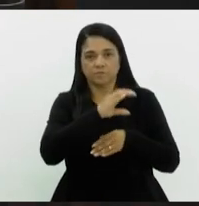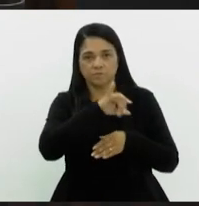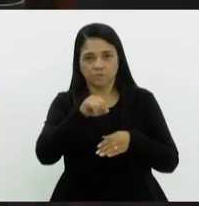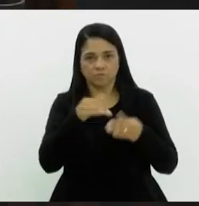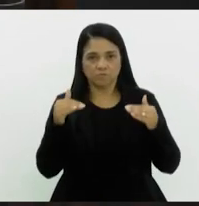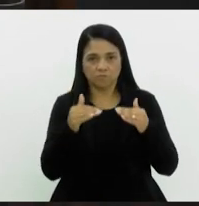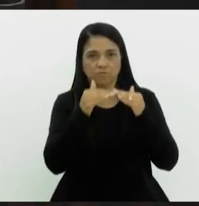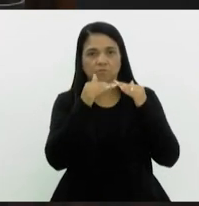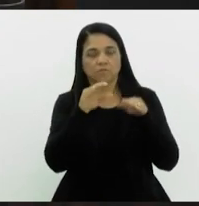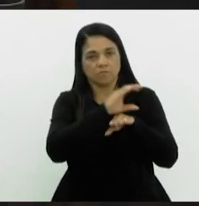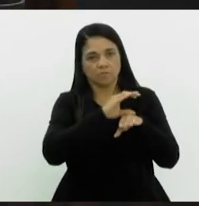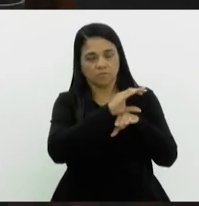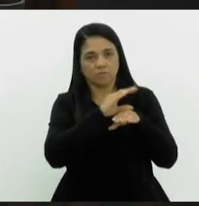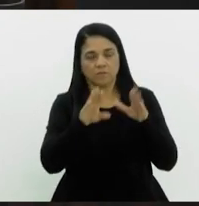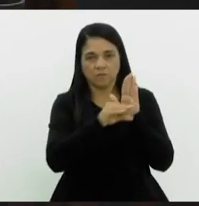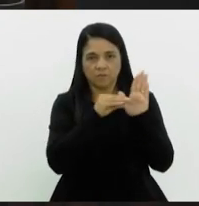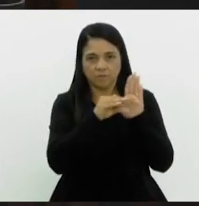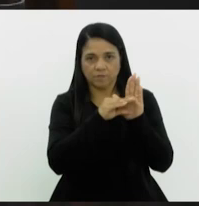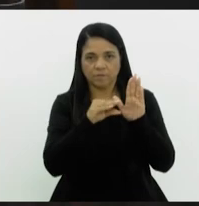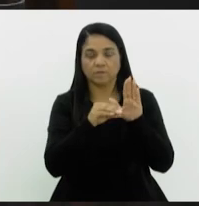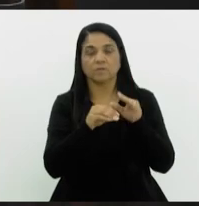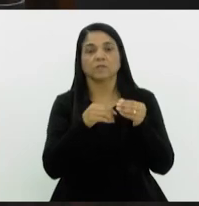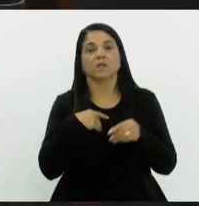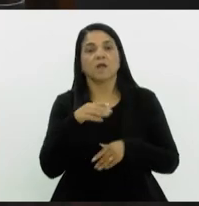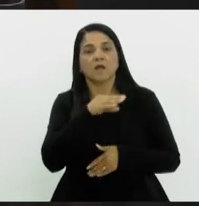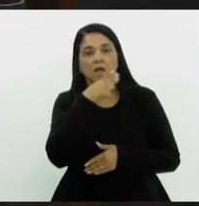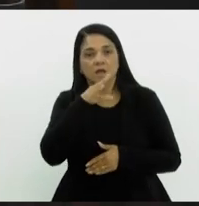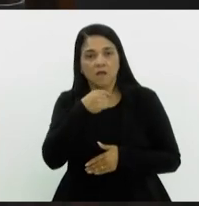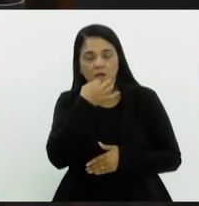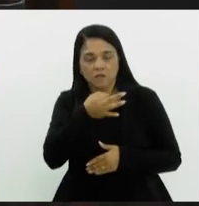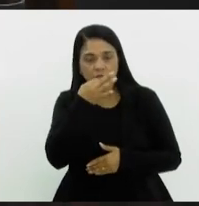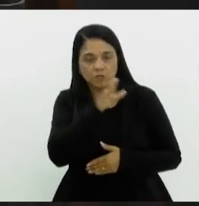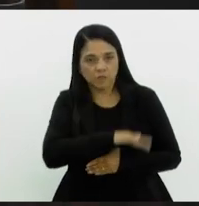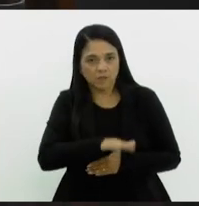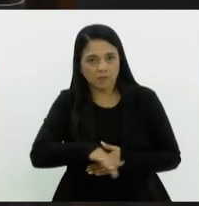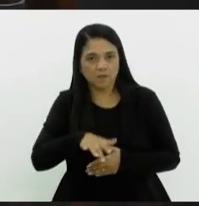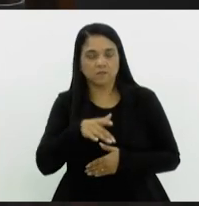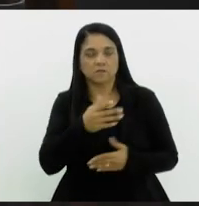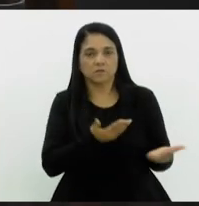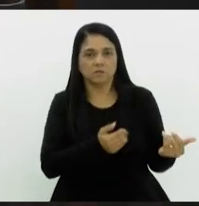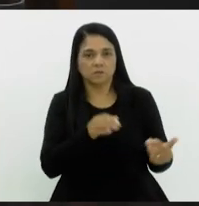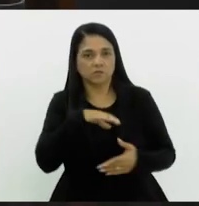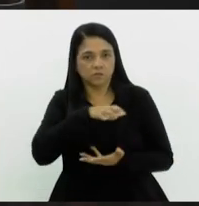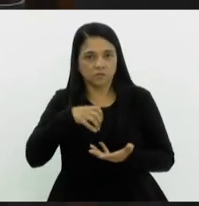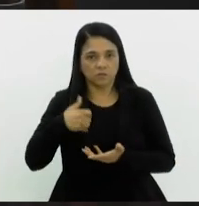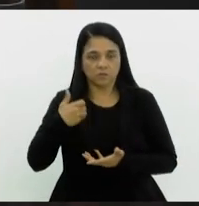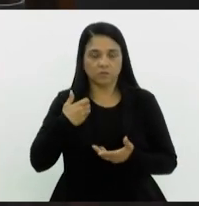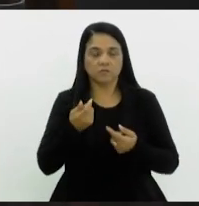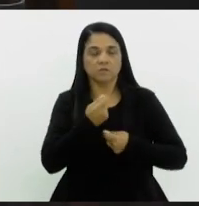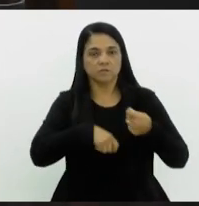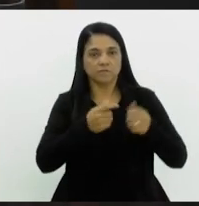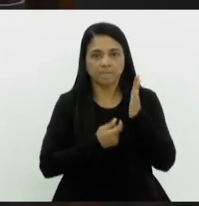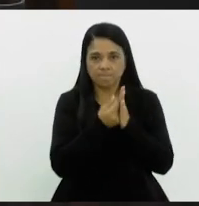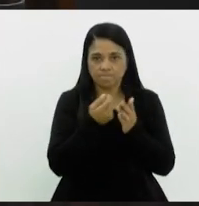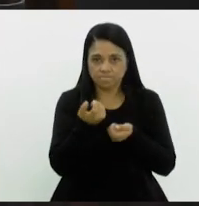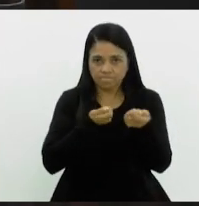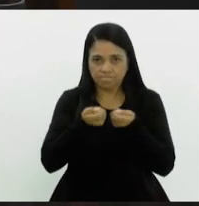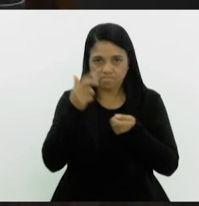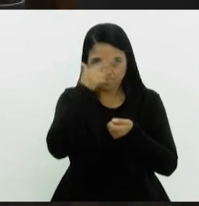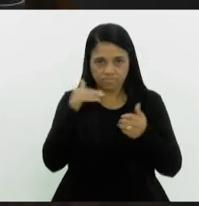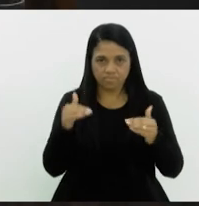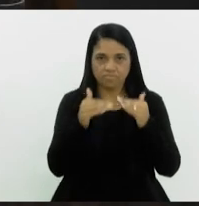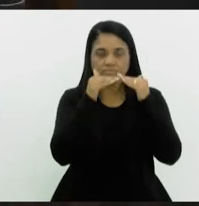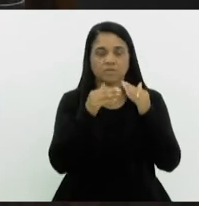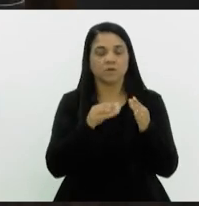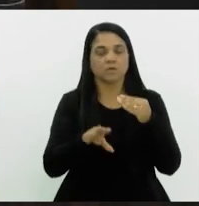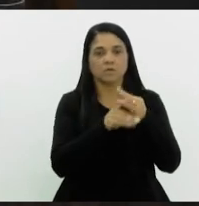pela constitucionalidade com emendas, assunto da criança, adolescente e idoso favorável, de orçamento, finanças, caracterização financeira e controle favorável, com emenda da